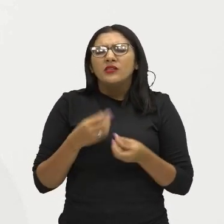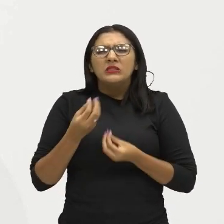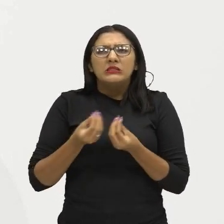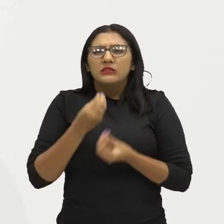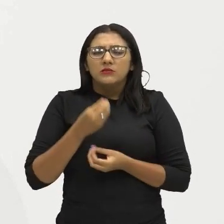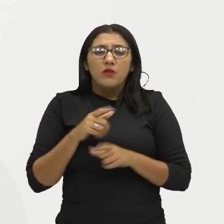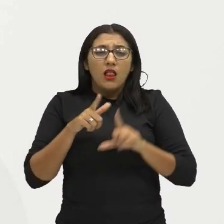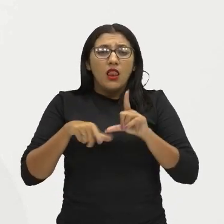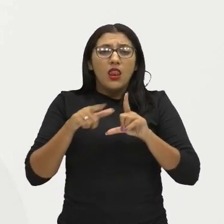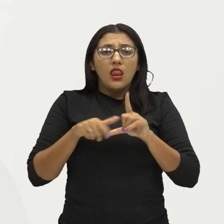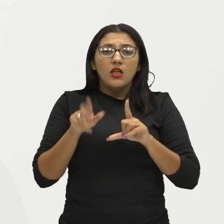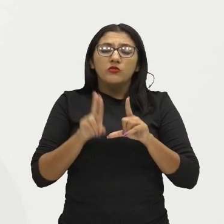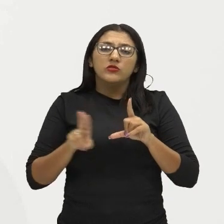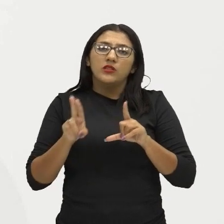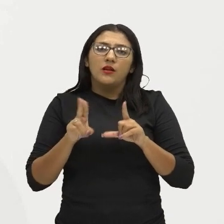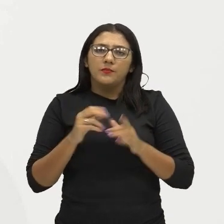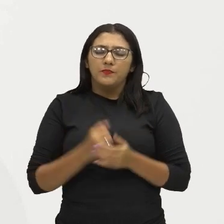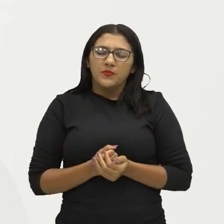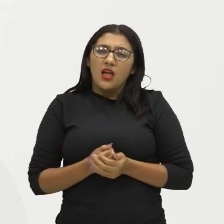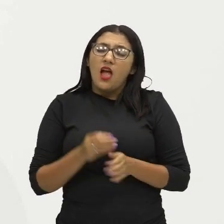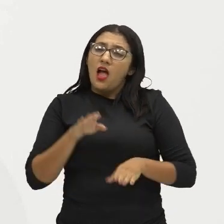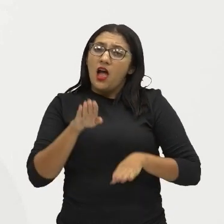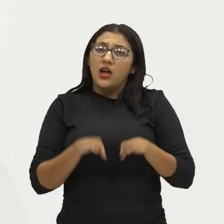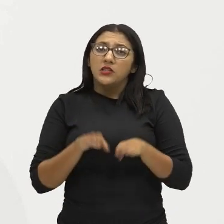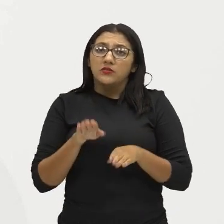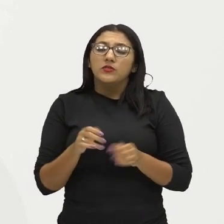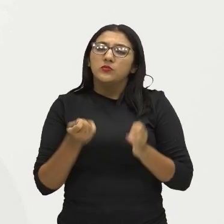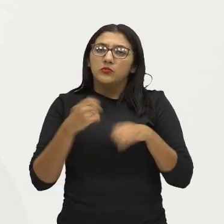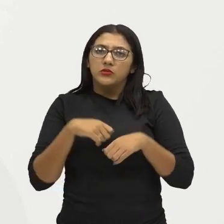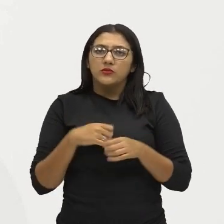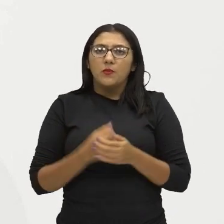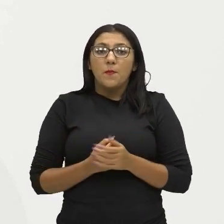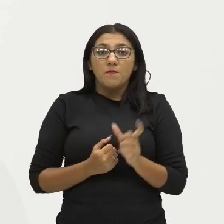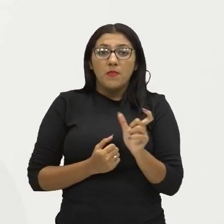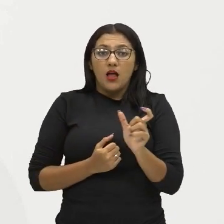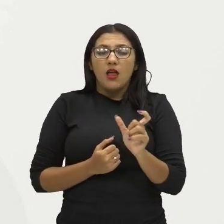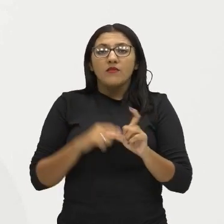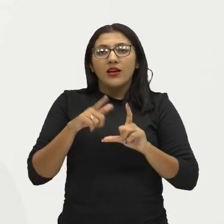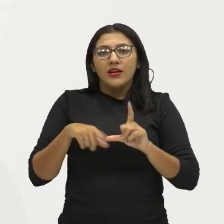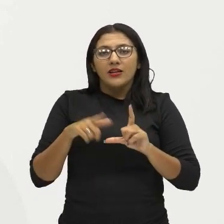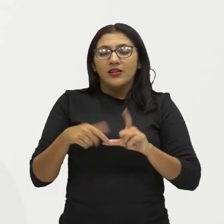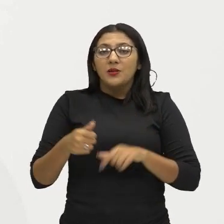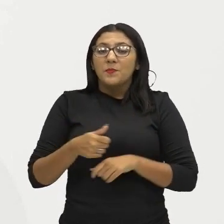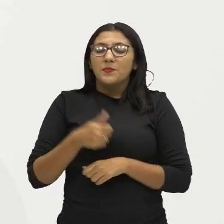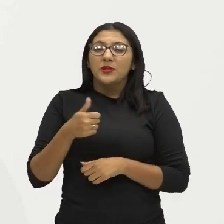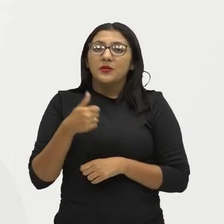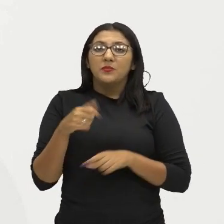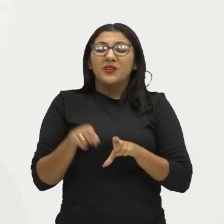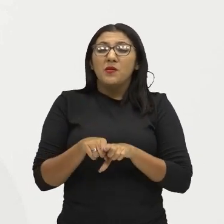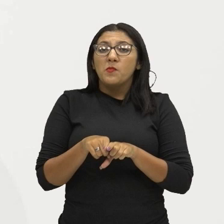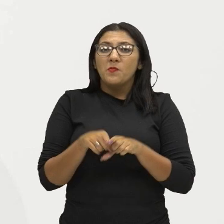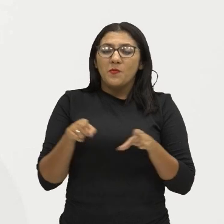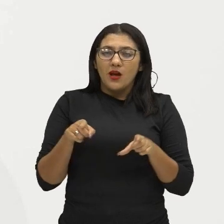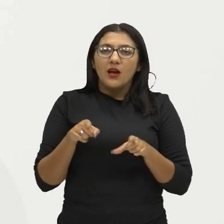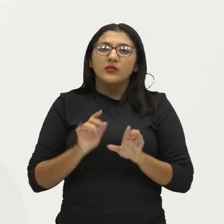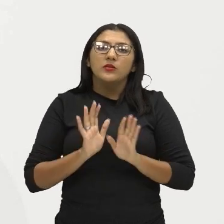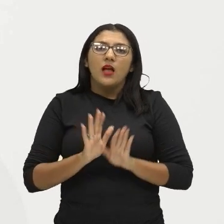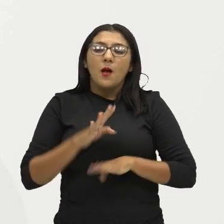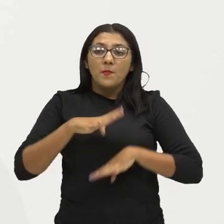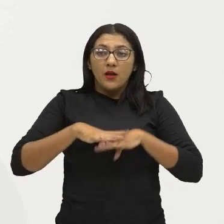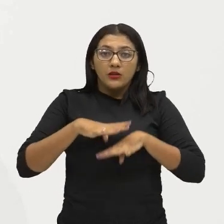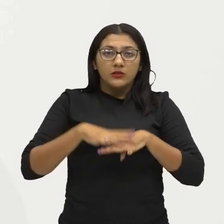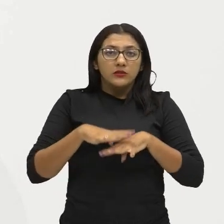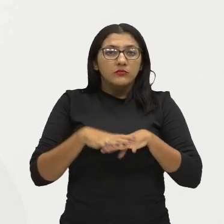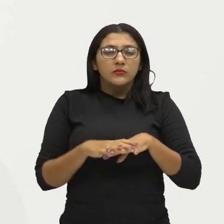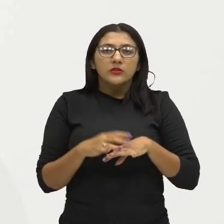usar? Normalmente você deve usar a primeira letra, mas a matemática, ela não